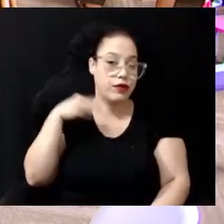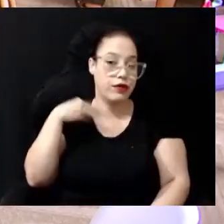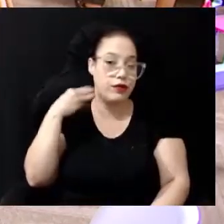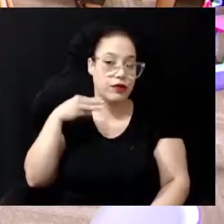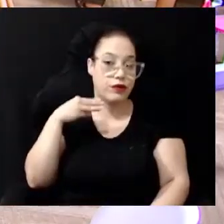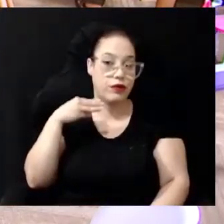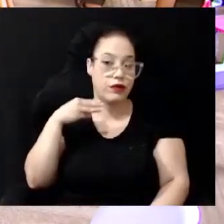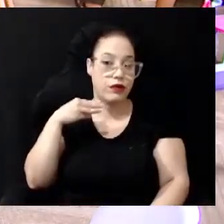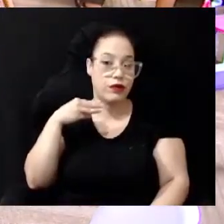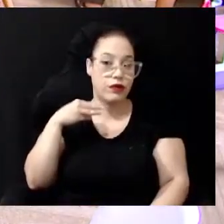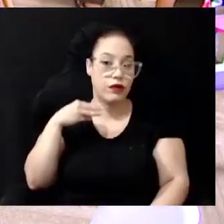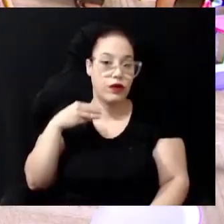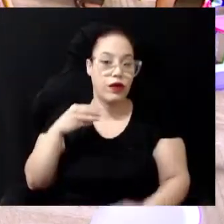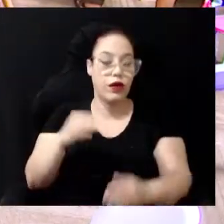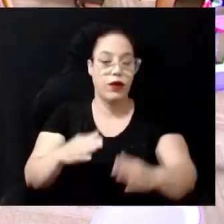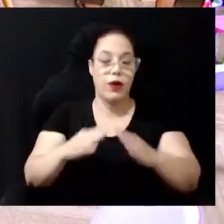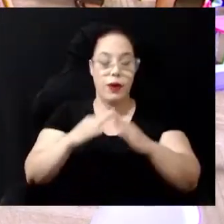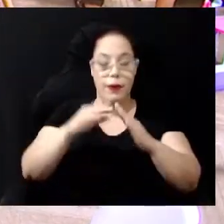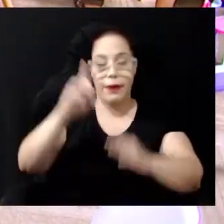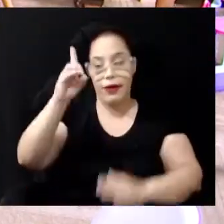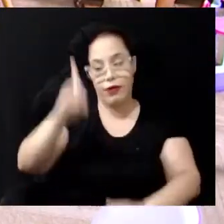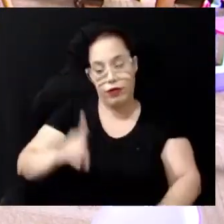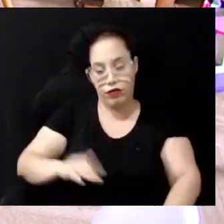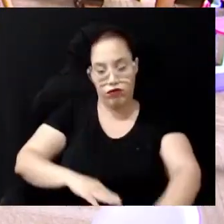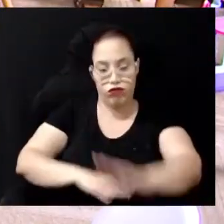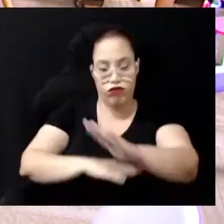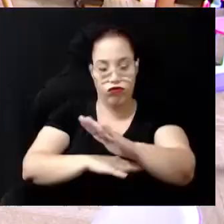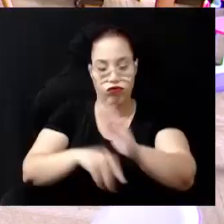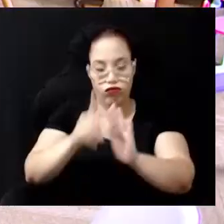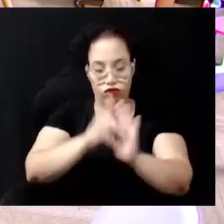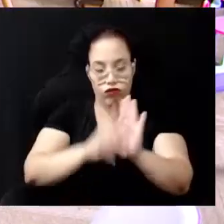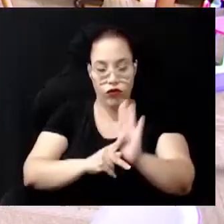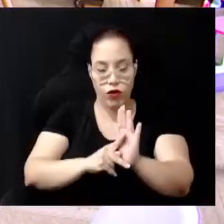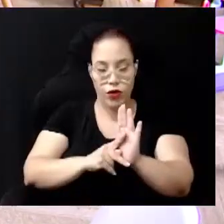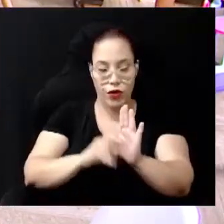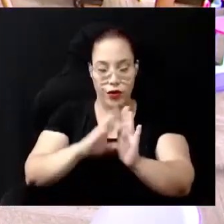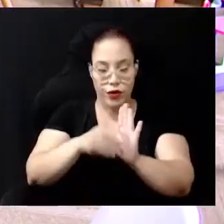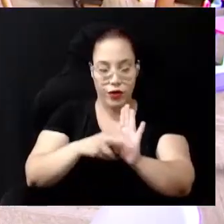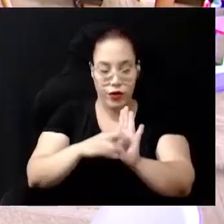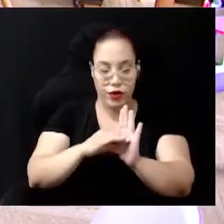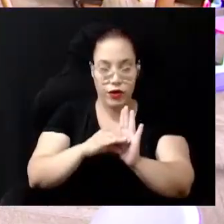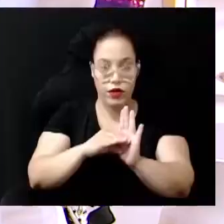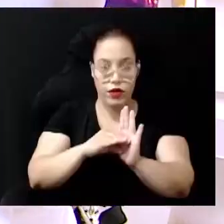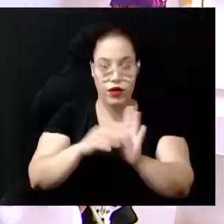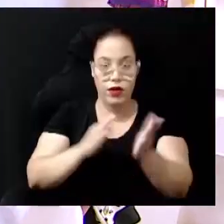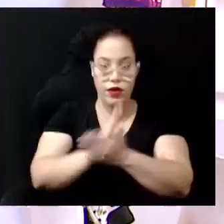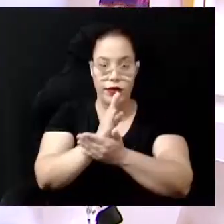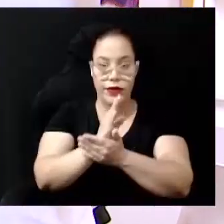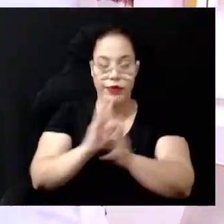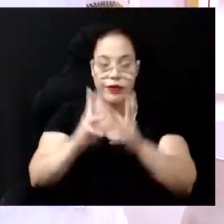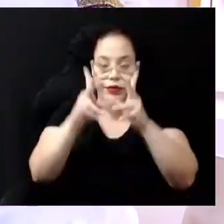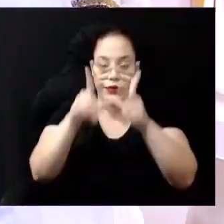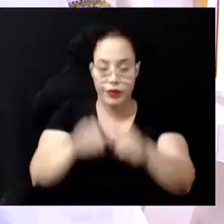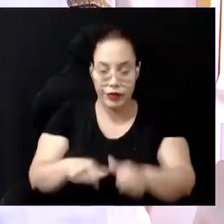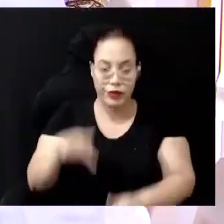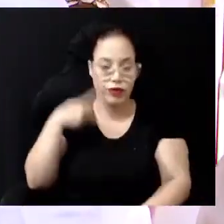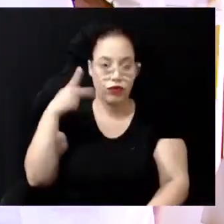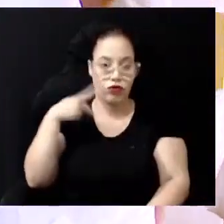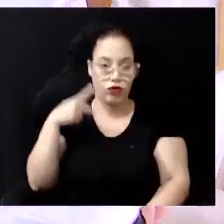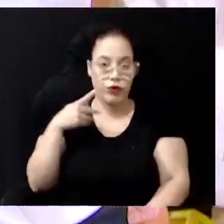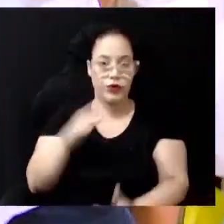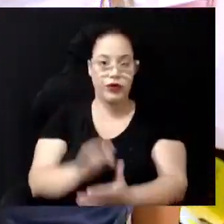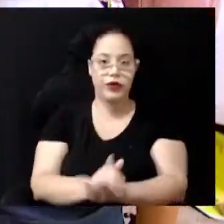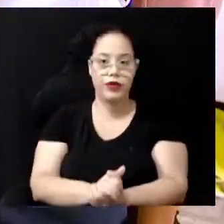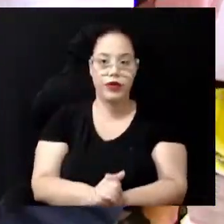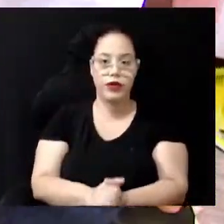conte E foi acatada pela mesa diretora da Câmara por meio de um projeto de resolução aprovado por todos